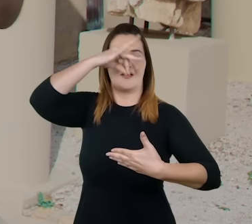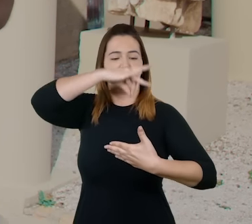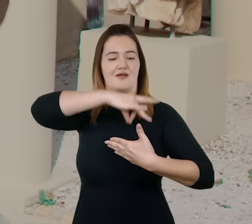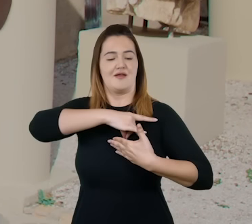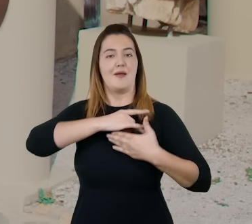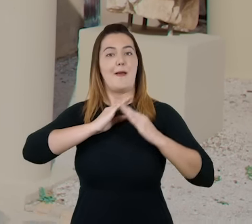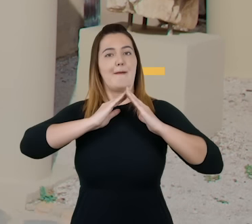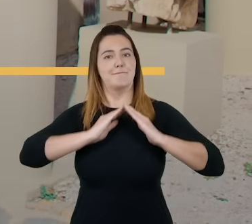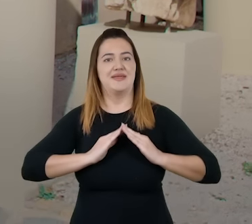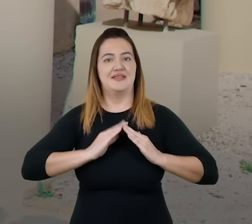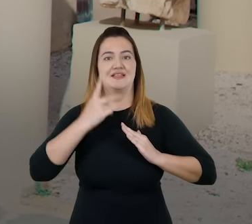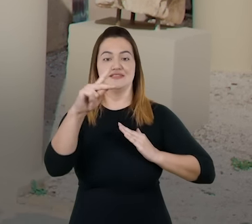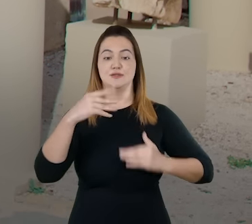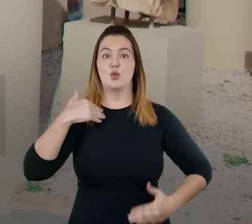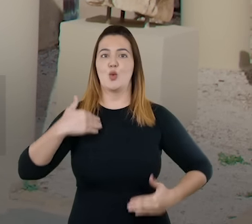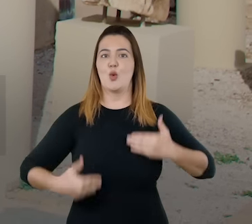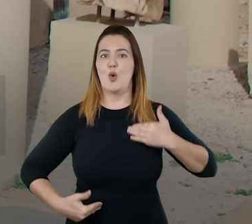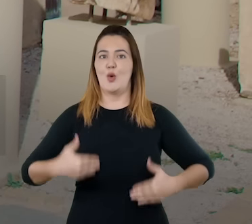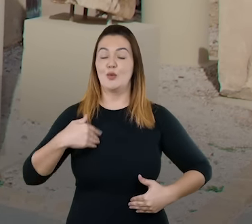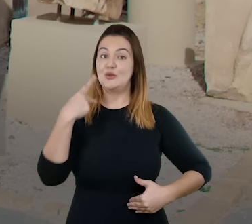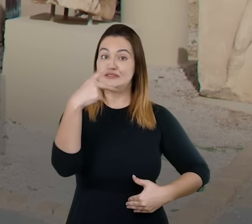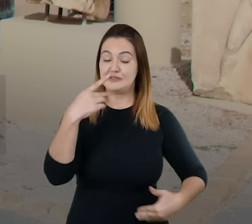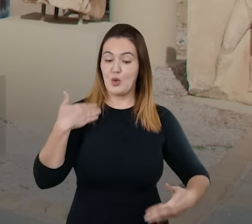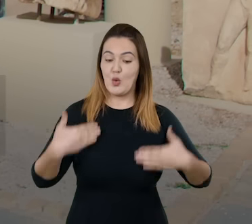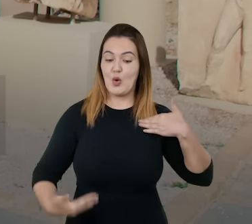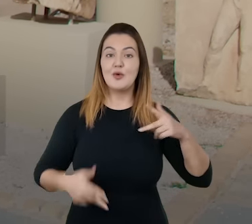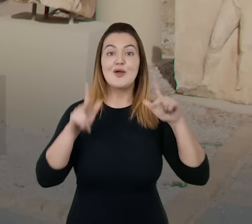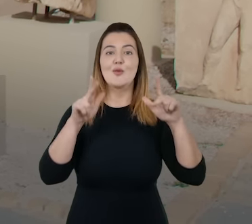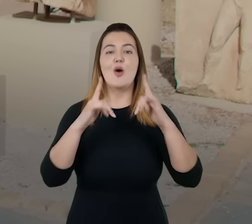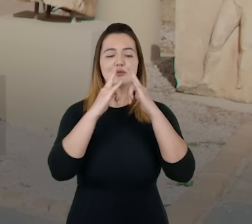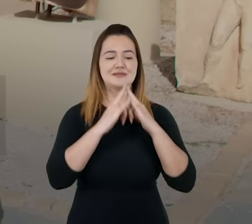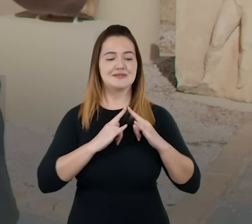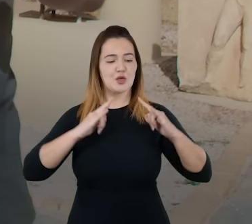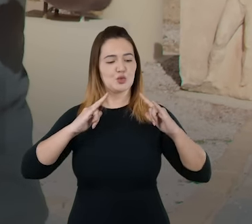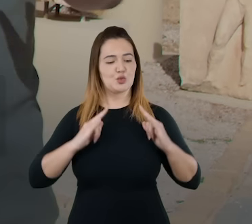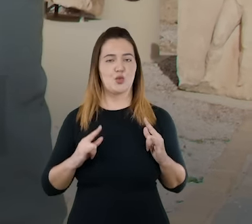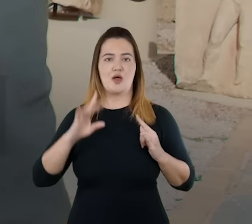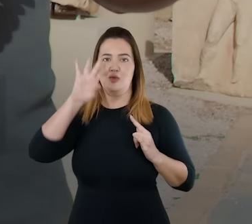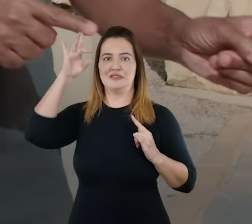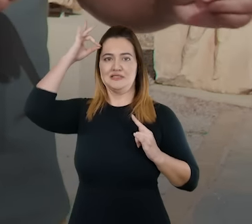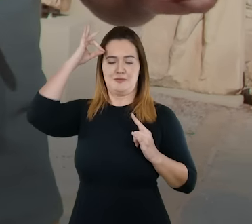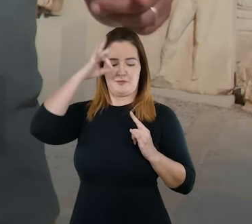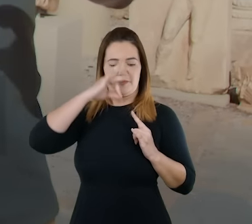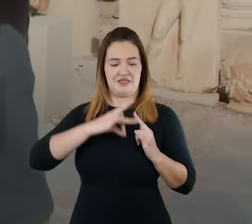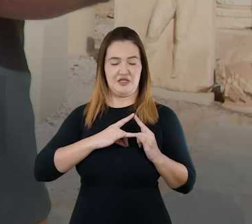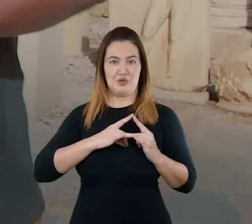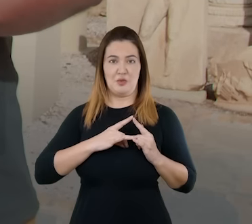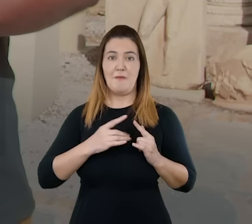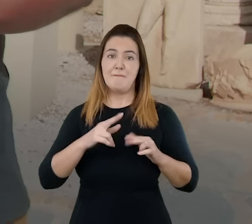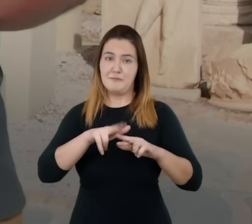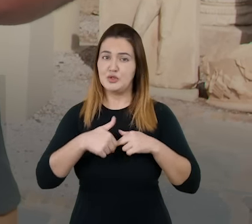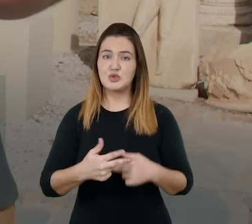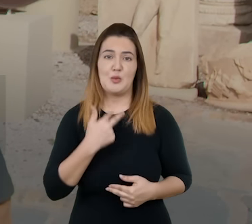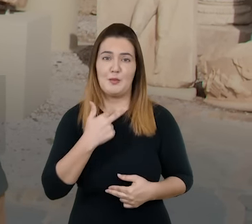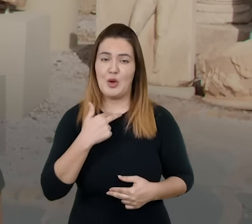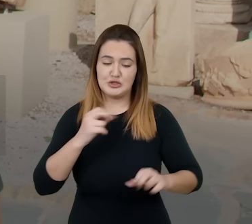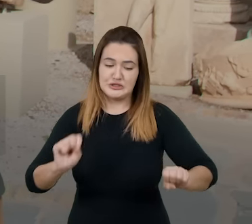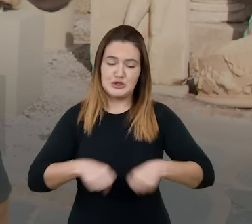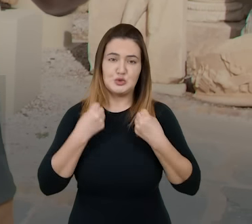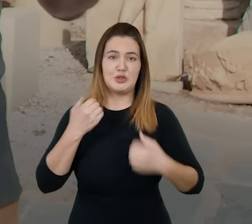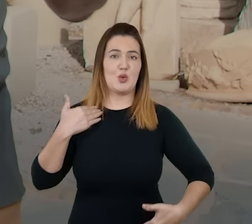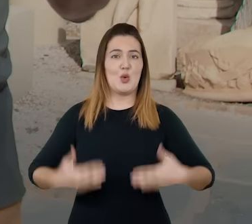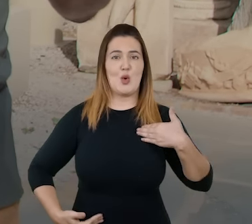nosso corpo é santuário do Espírito Santo. E todo aquele que destruir esse corpo, Deus também o destruirá. E aí nós